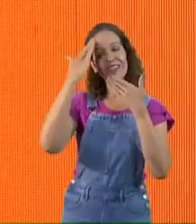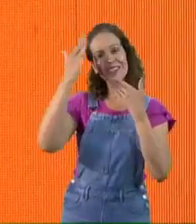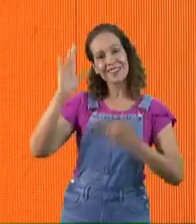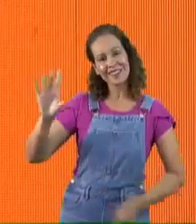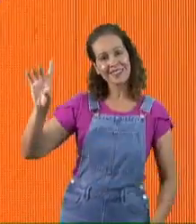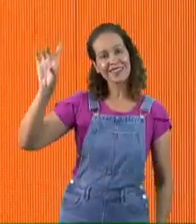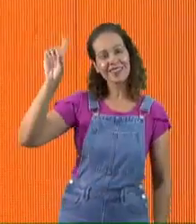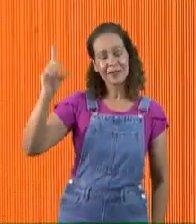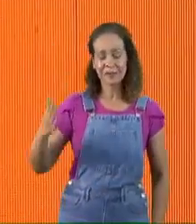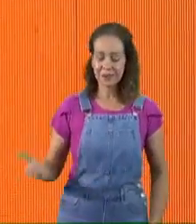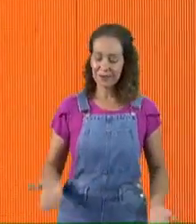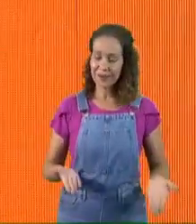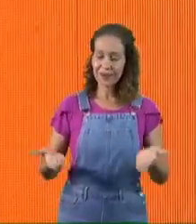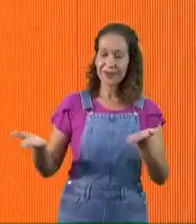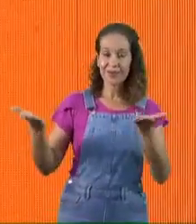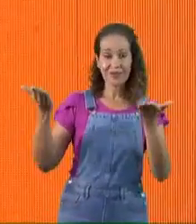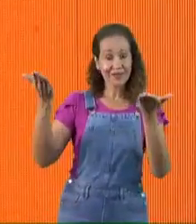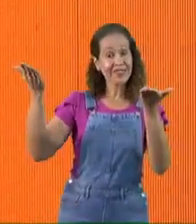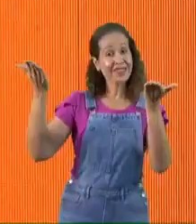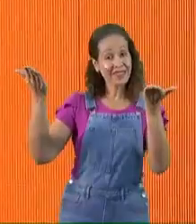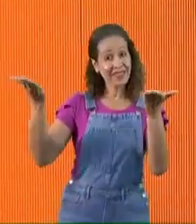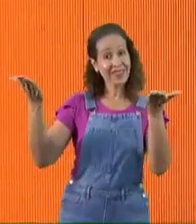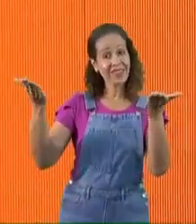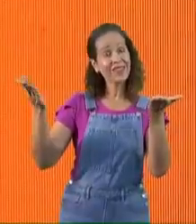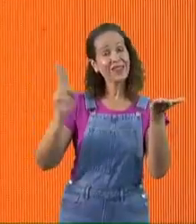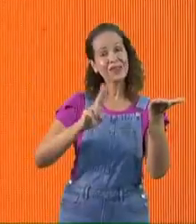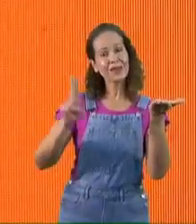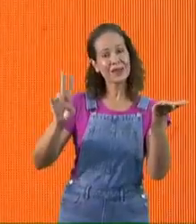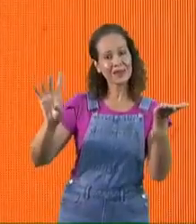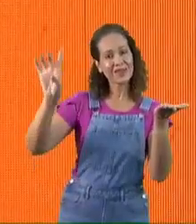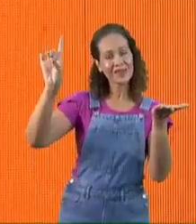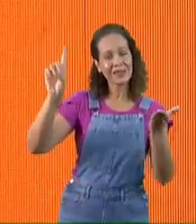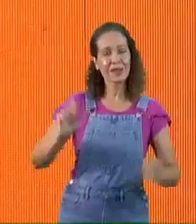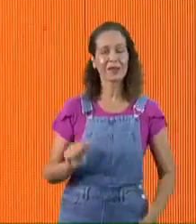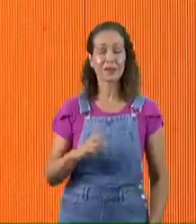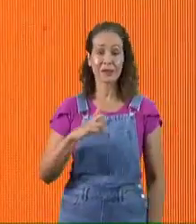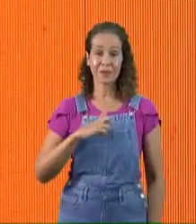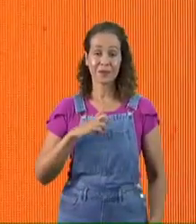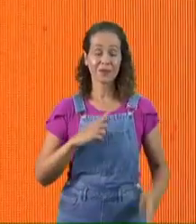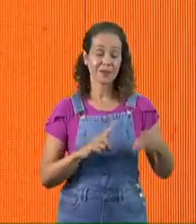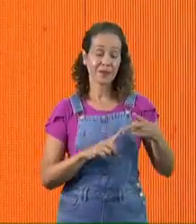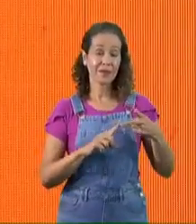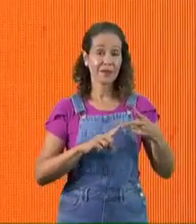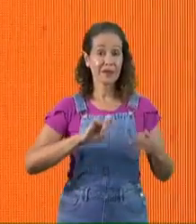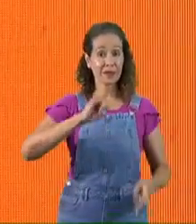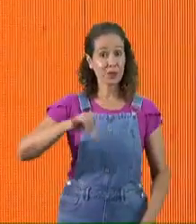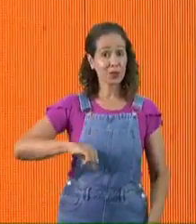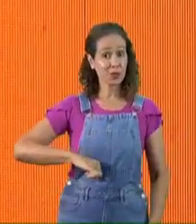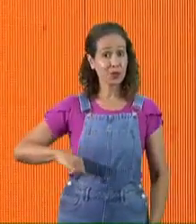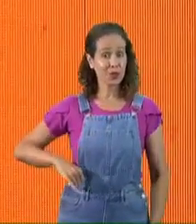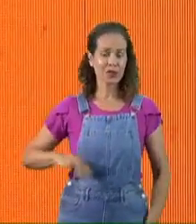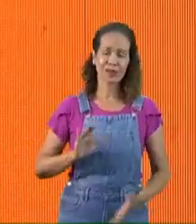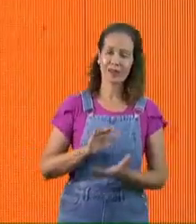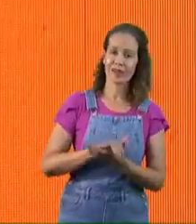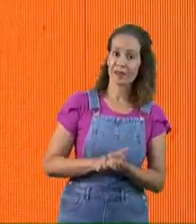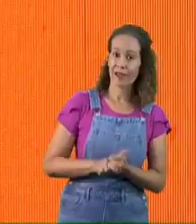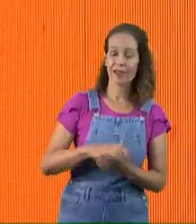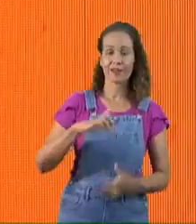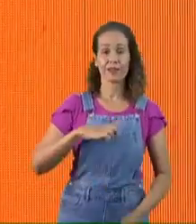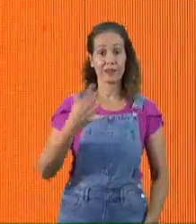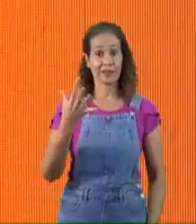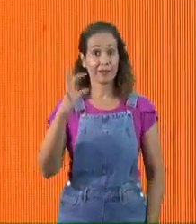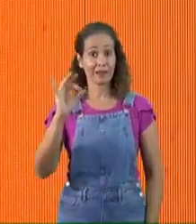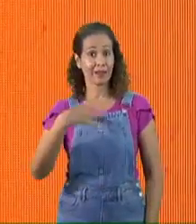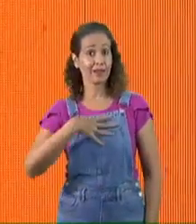gratidão, exaltando e bendizendo o nome do nosso Deus. Temos também Jó. Jó era casado, tinha